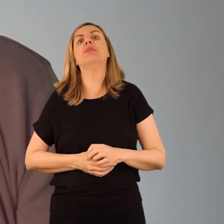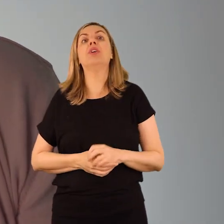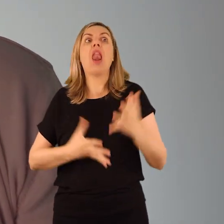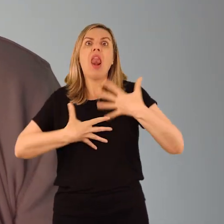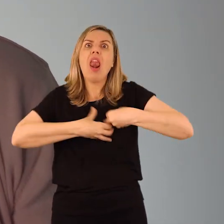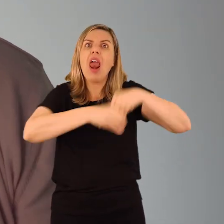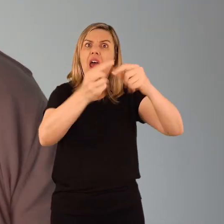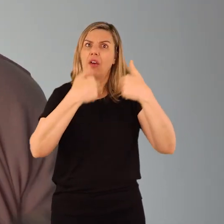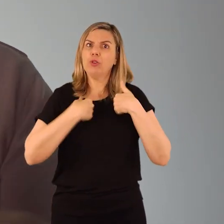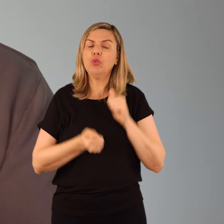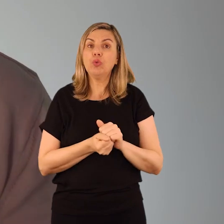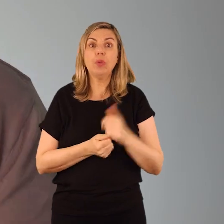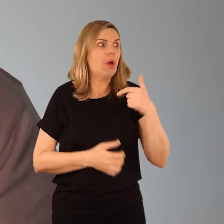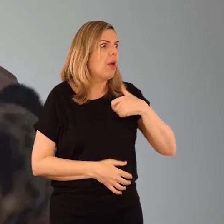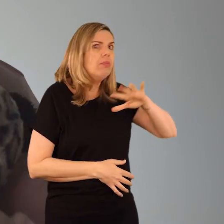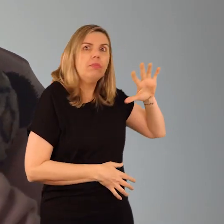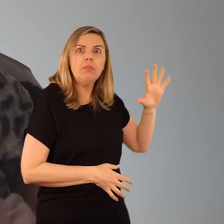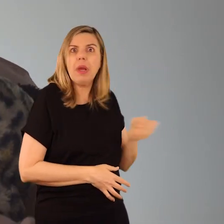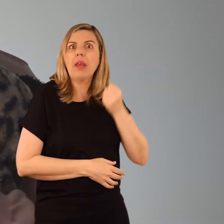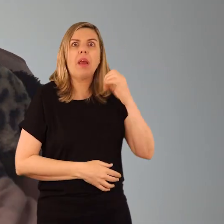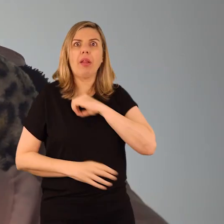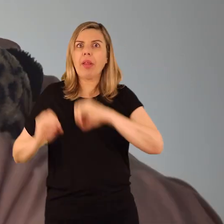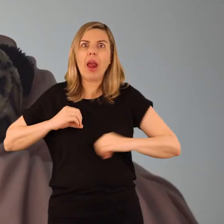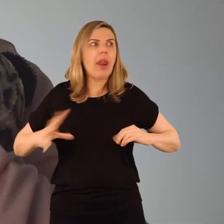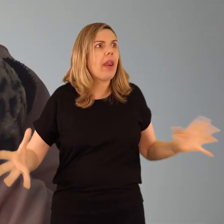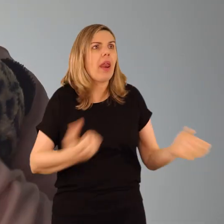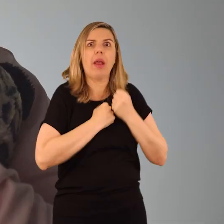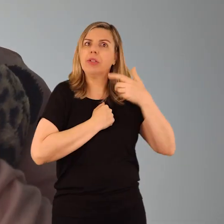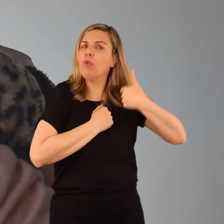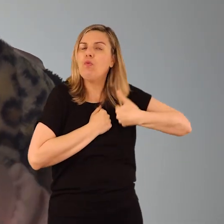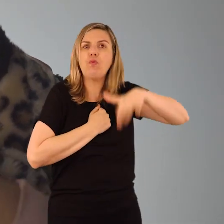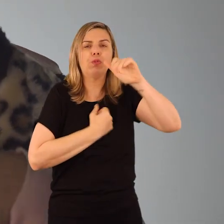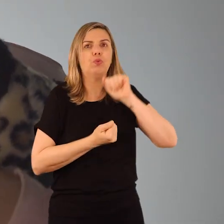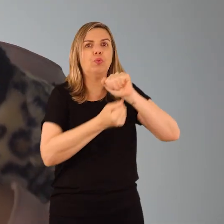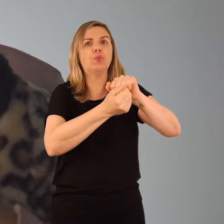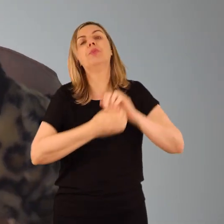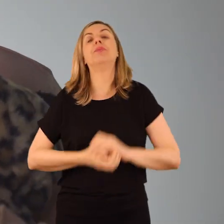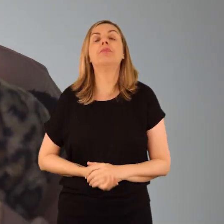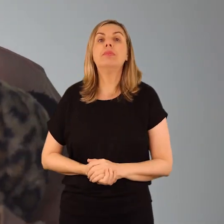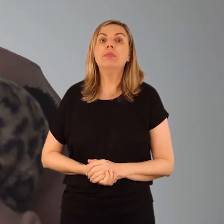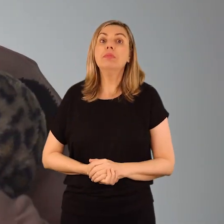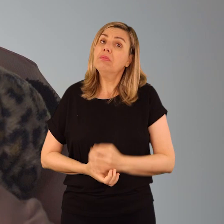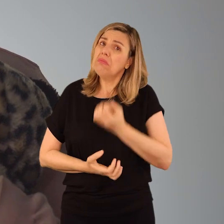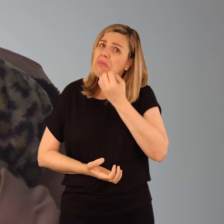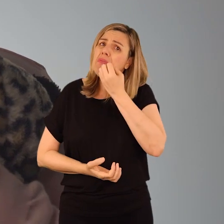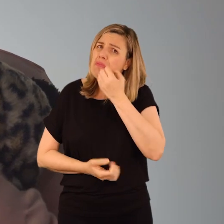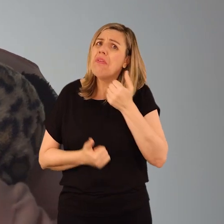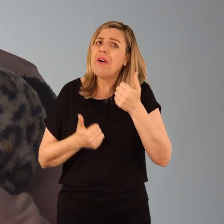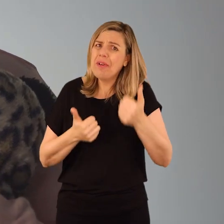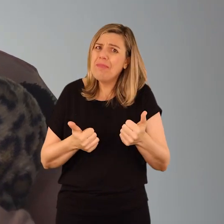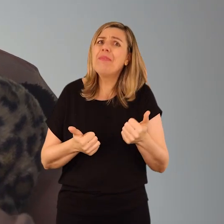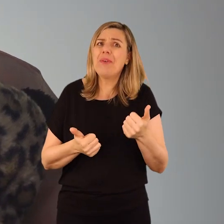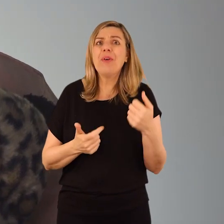me levaram. Aí só deu tempo assim, eu só agarrei a Tereza e fui, né, gente? Abraça a oncinha. E sabe que foi bom, assim, porque eu